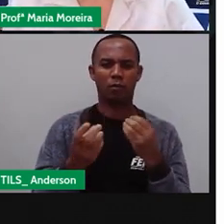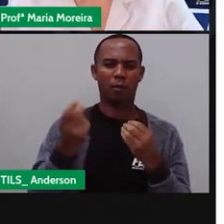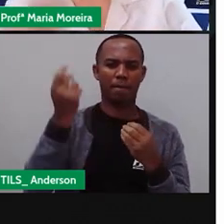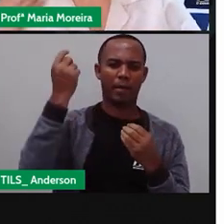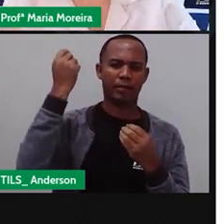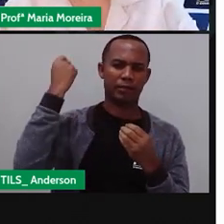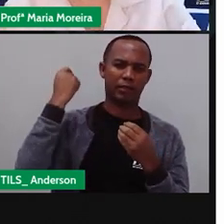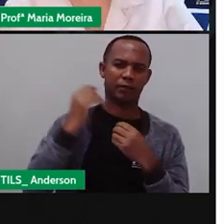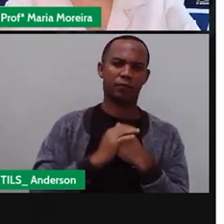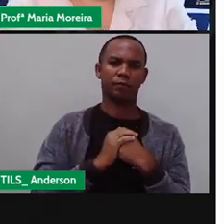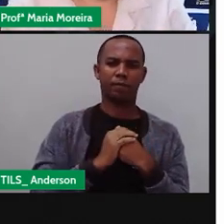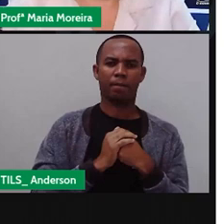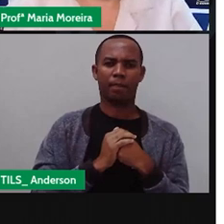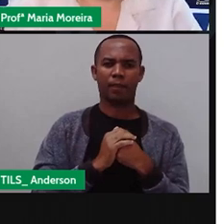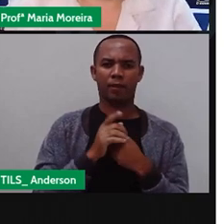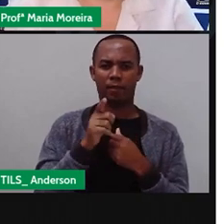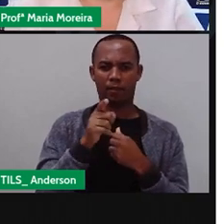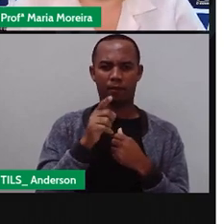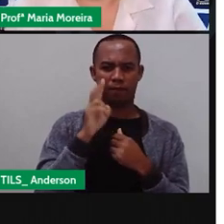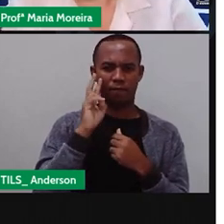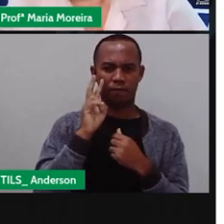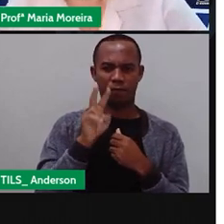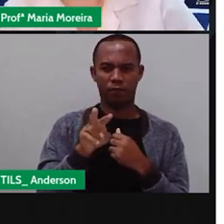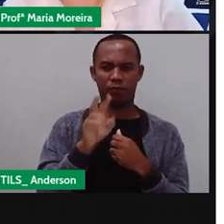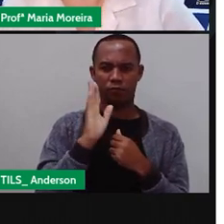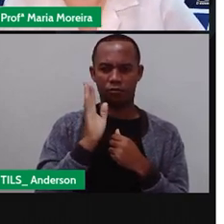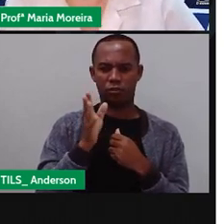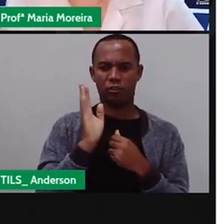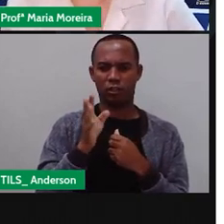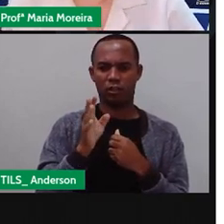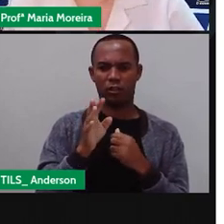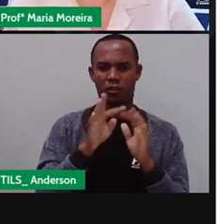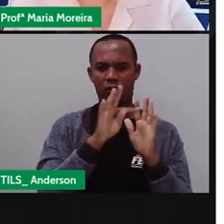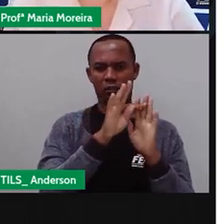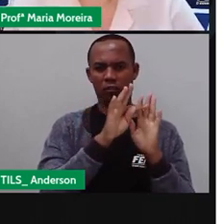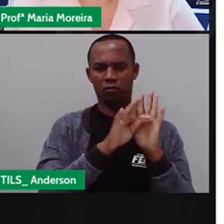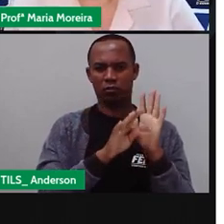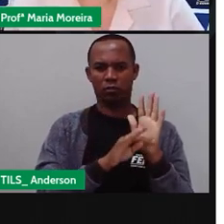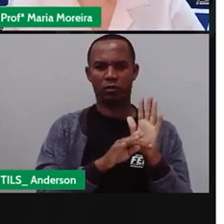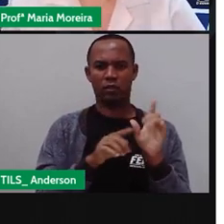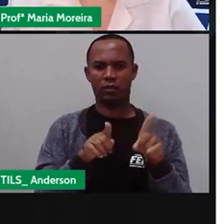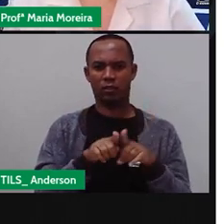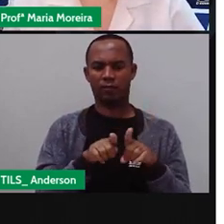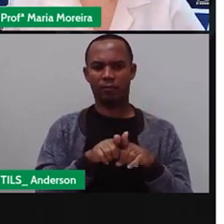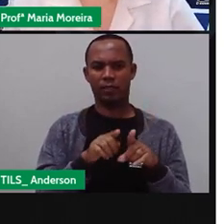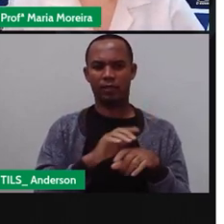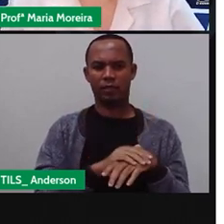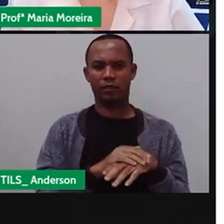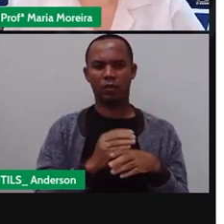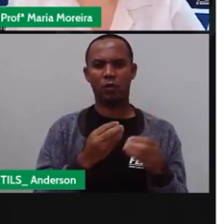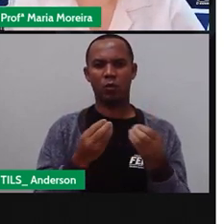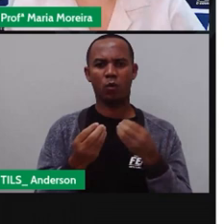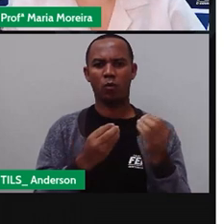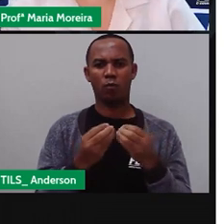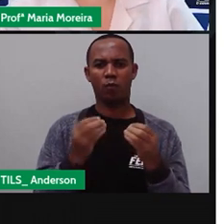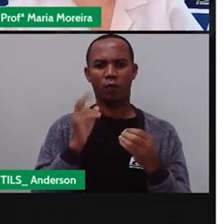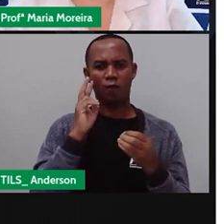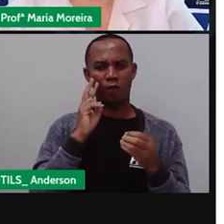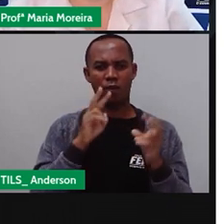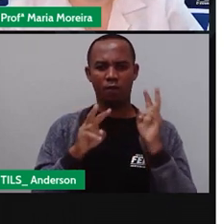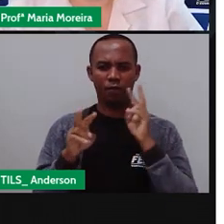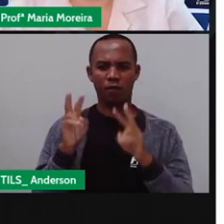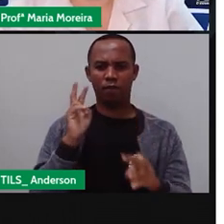cordel. O verso vocês já viram, eu já trouxe aqui, a estrofe também, tá? Então a gente vai ver, né,